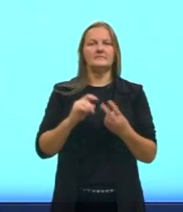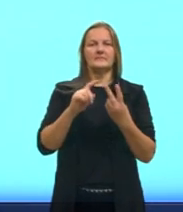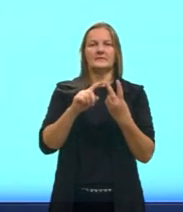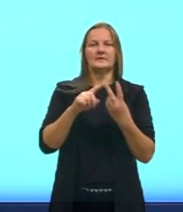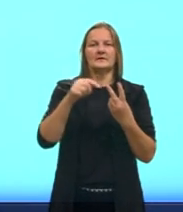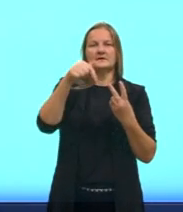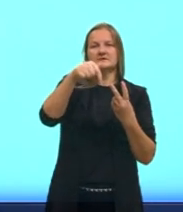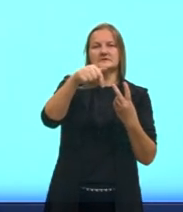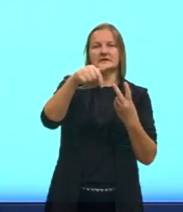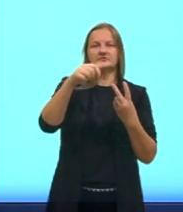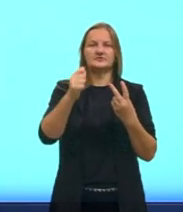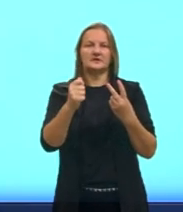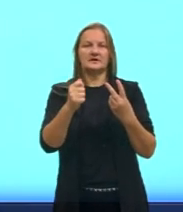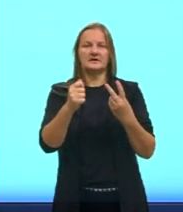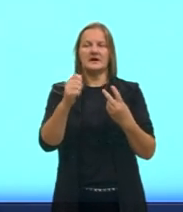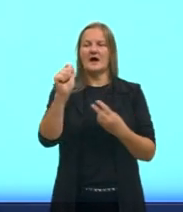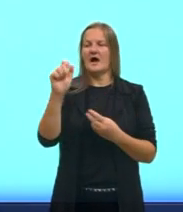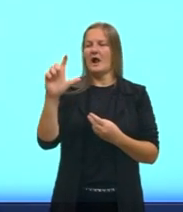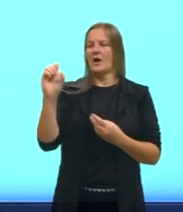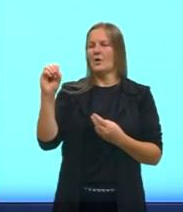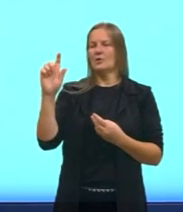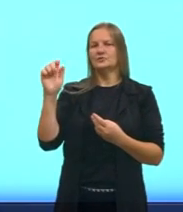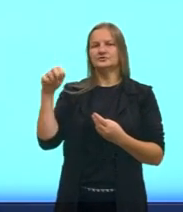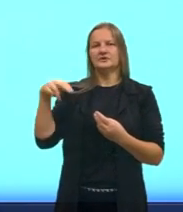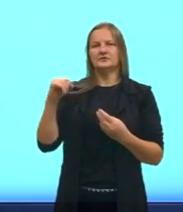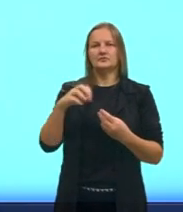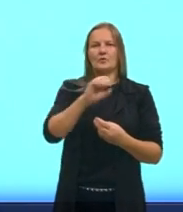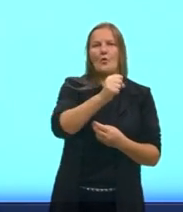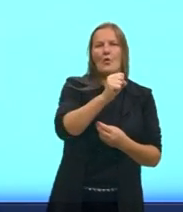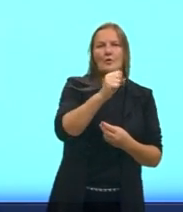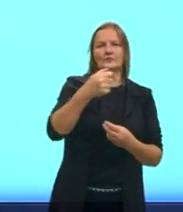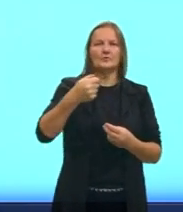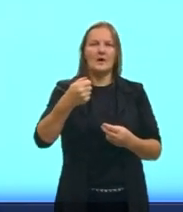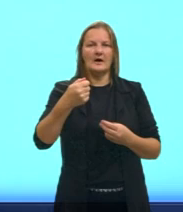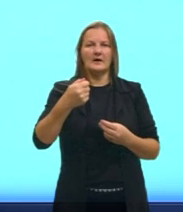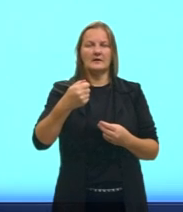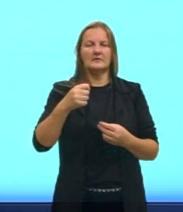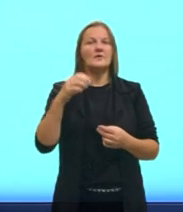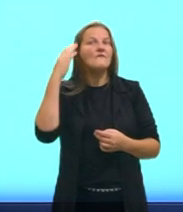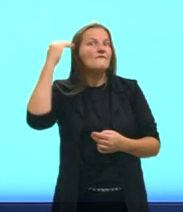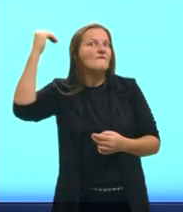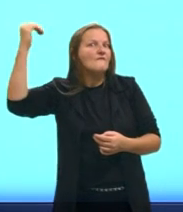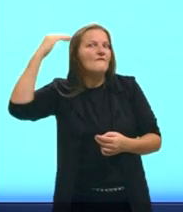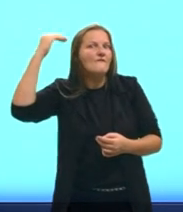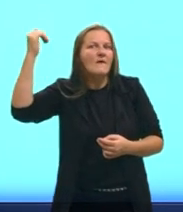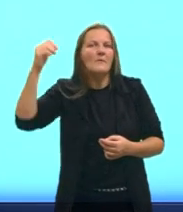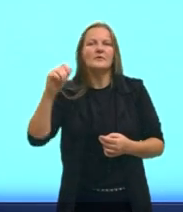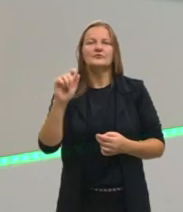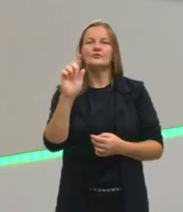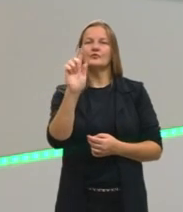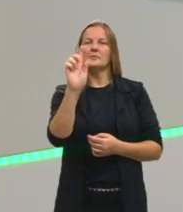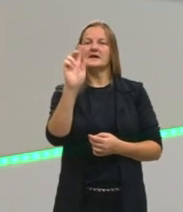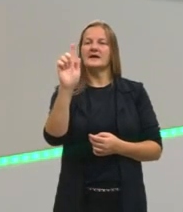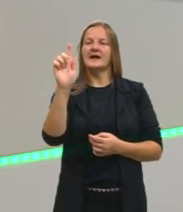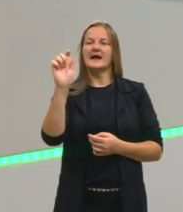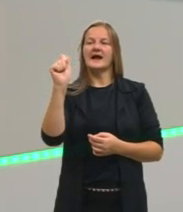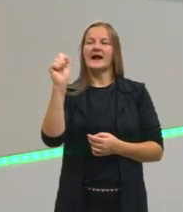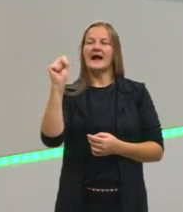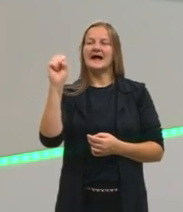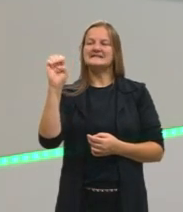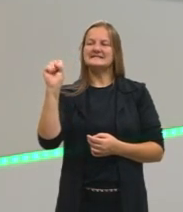osseta os halogênios e por fim os oito a que são os famosos né gases nobres o que